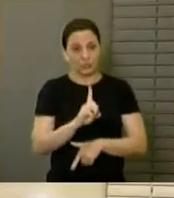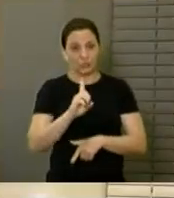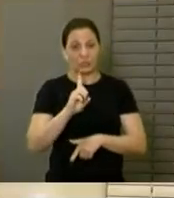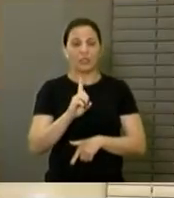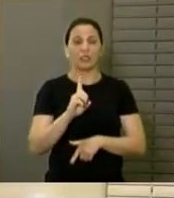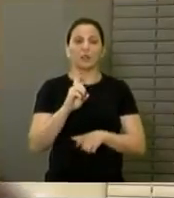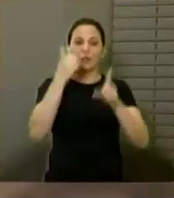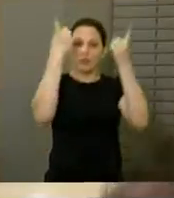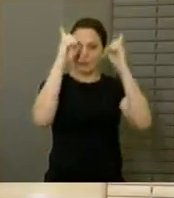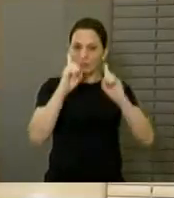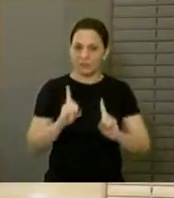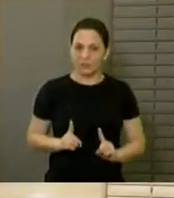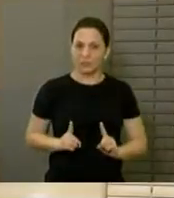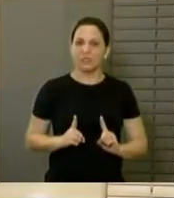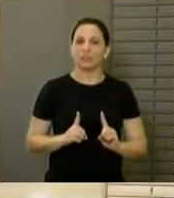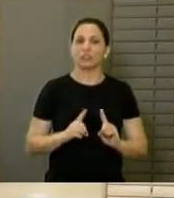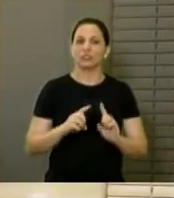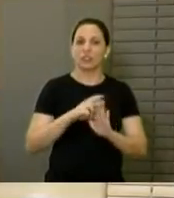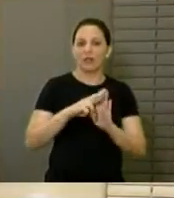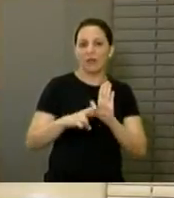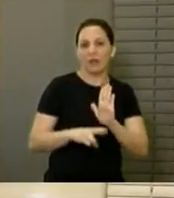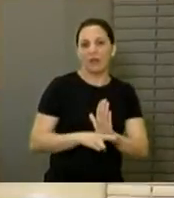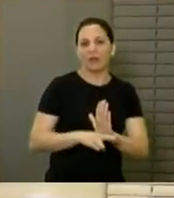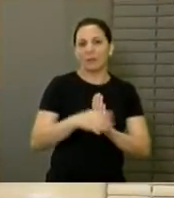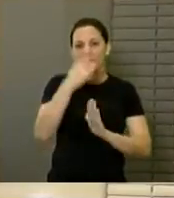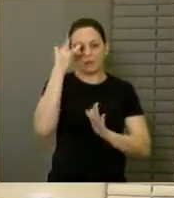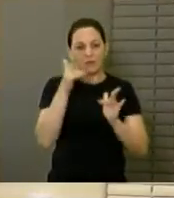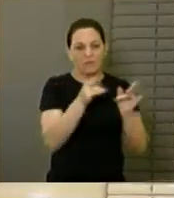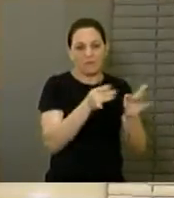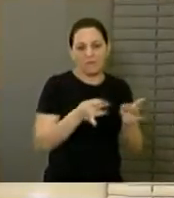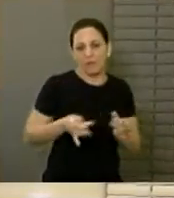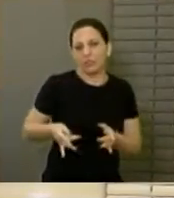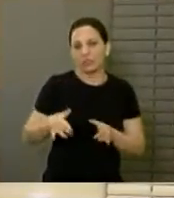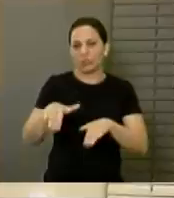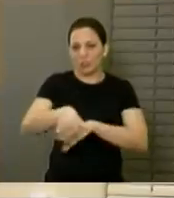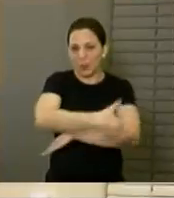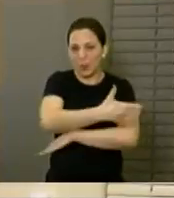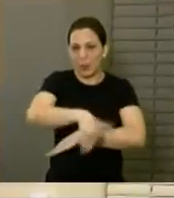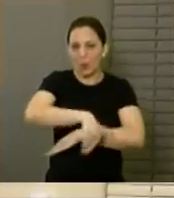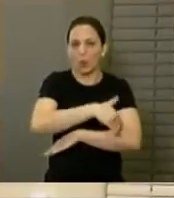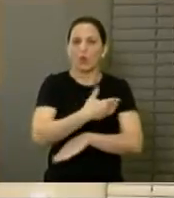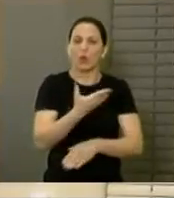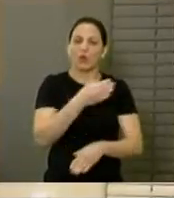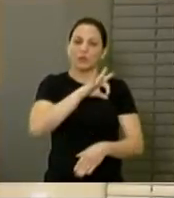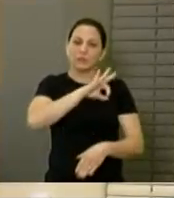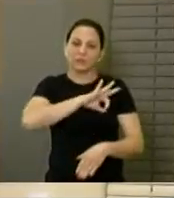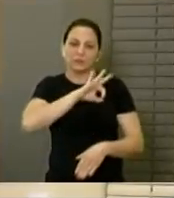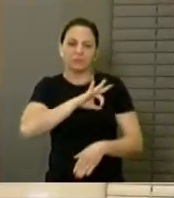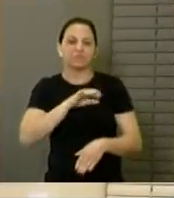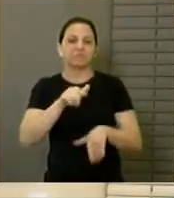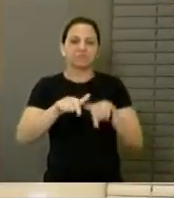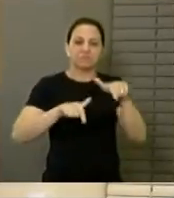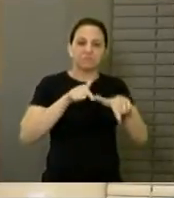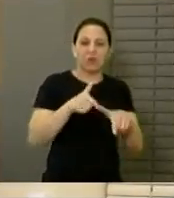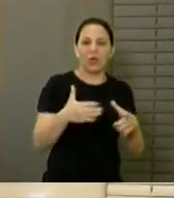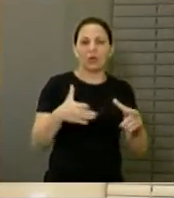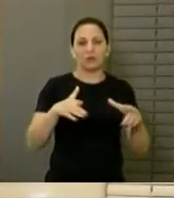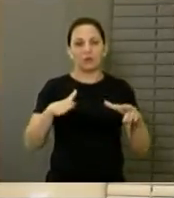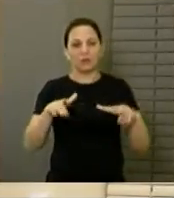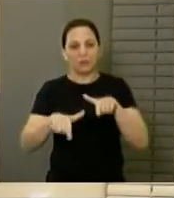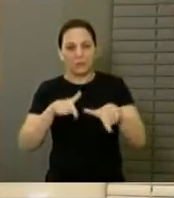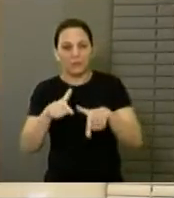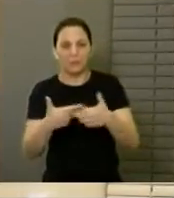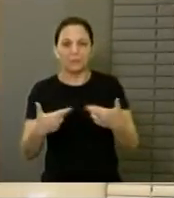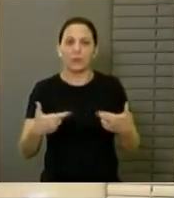a regulamentação dos ambulantes, o meio ambiente, direitos do consumidor, geração de renda, emprego e na defesa da